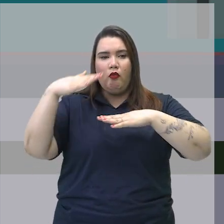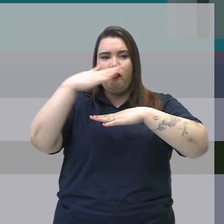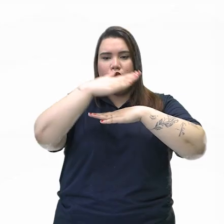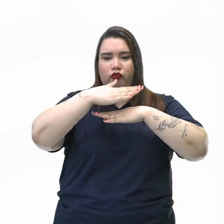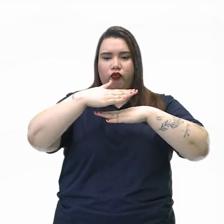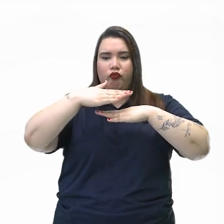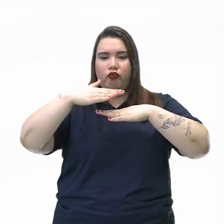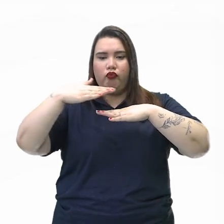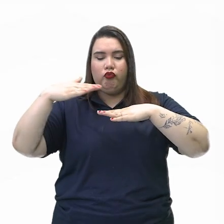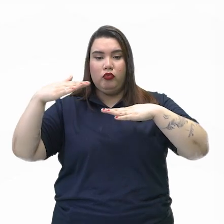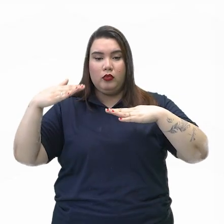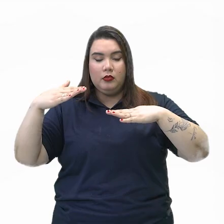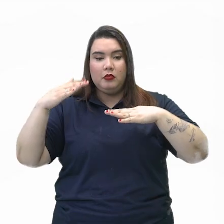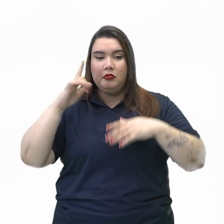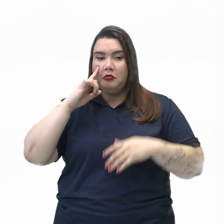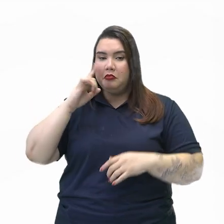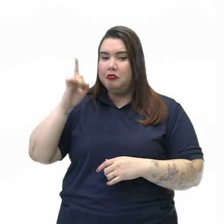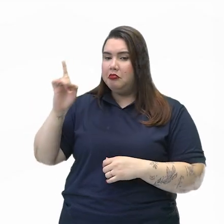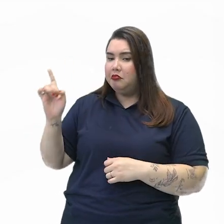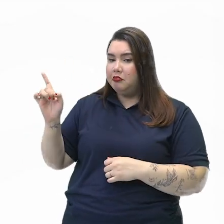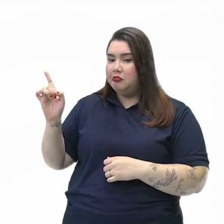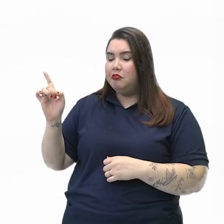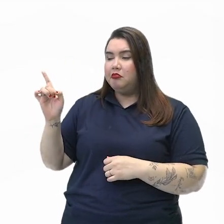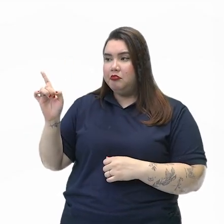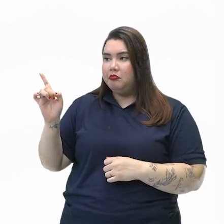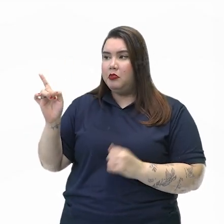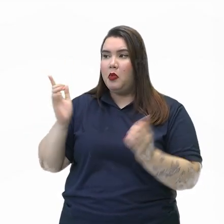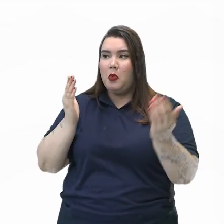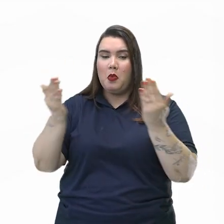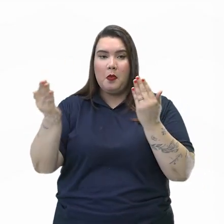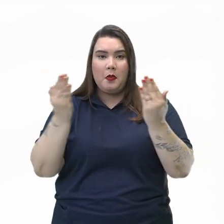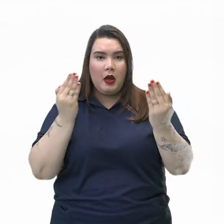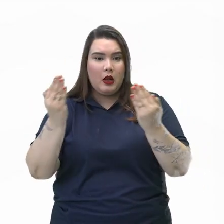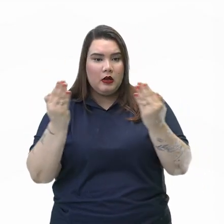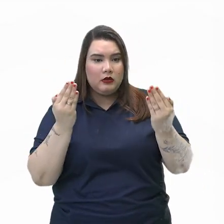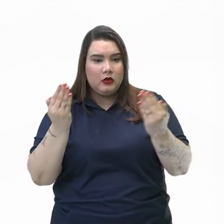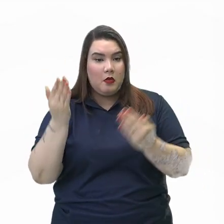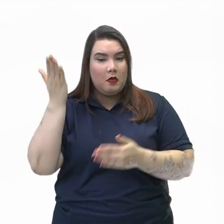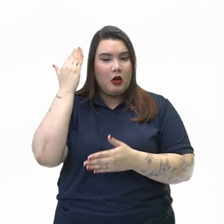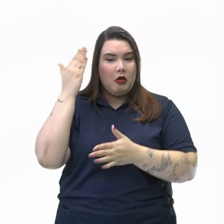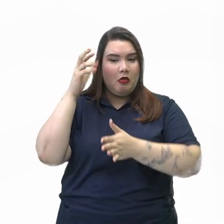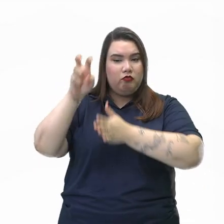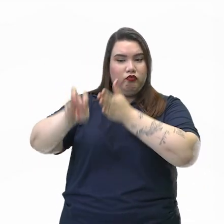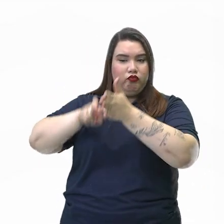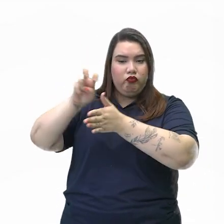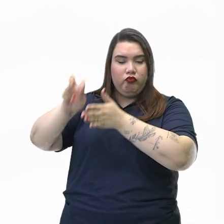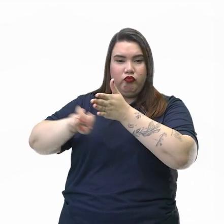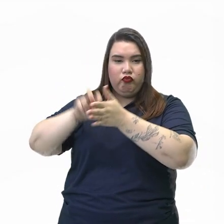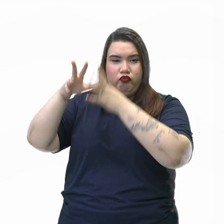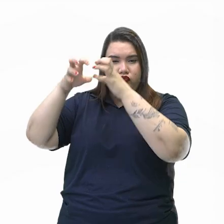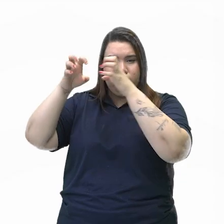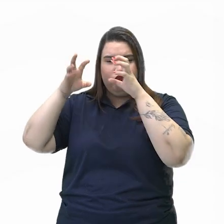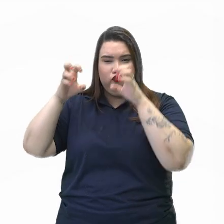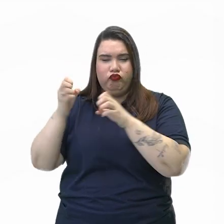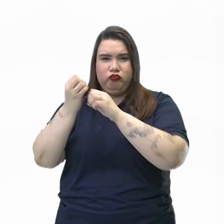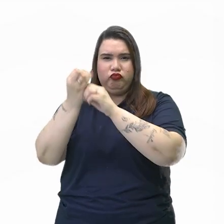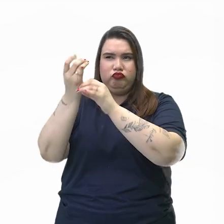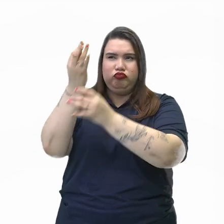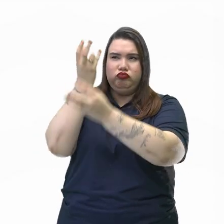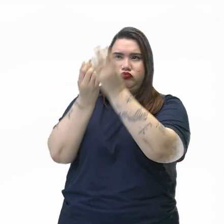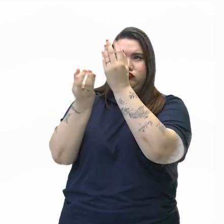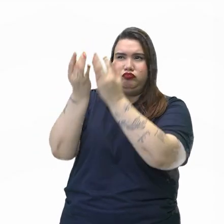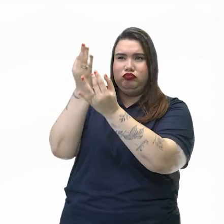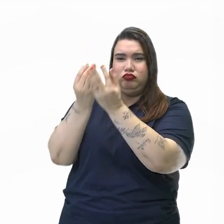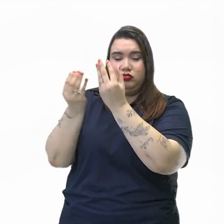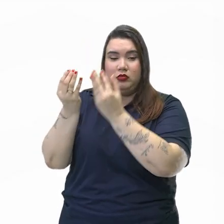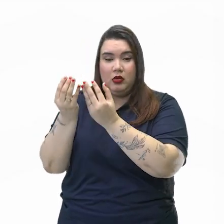aí nós podemos até fazer essa comparação, né? Os trens de antigamente, olha só, a nossa Maria Fumaça aí,